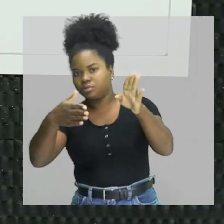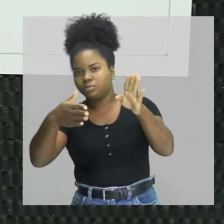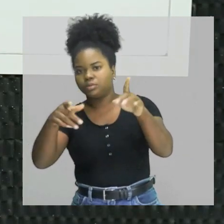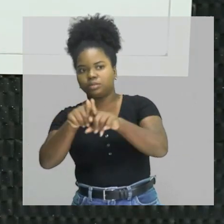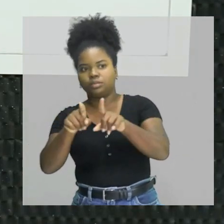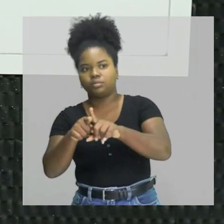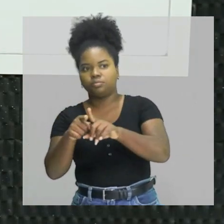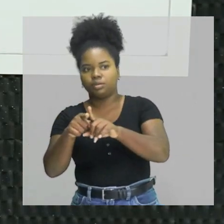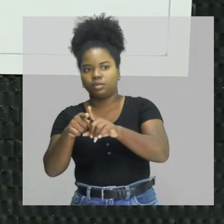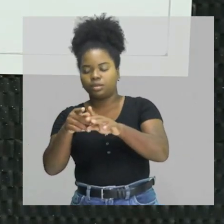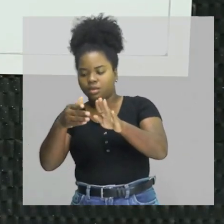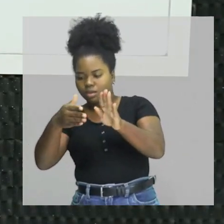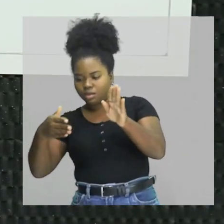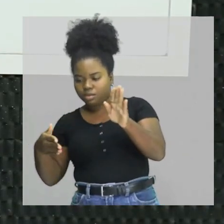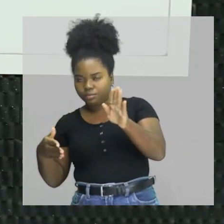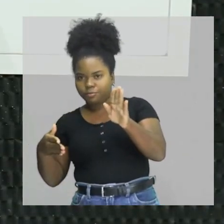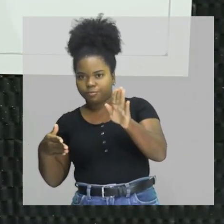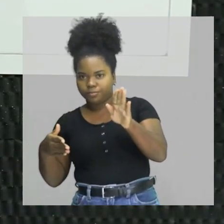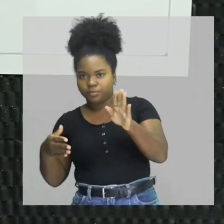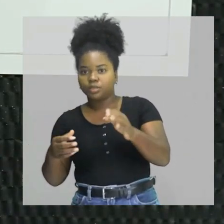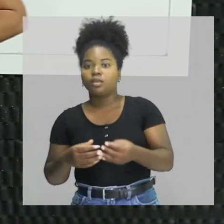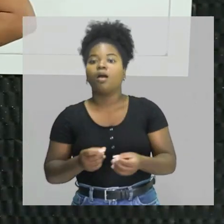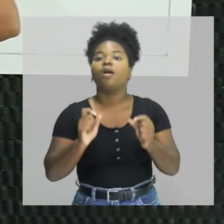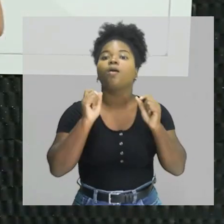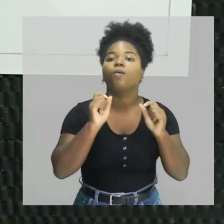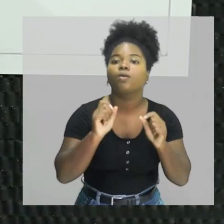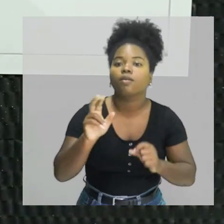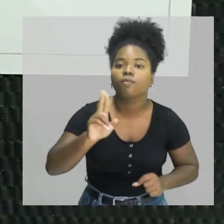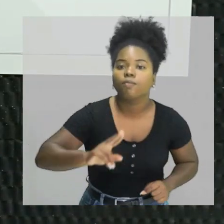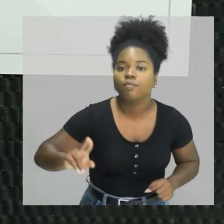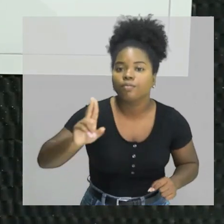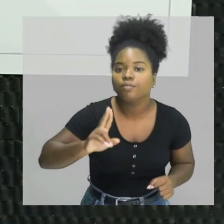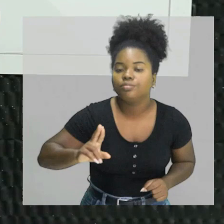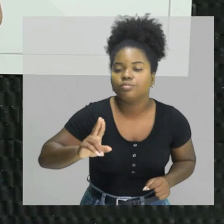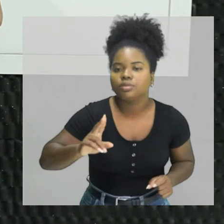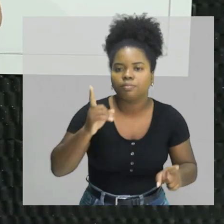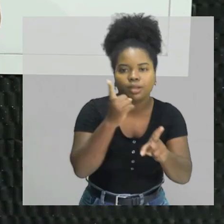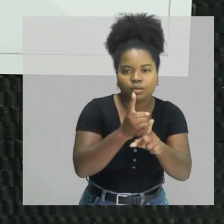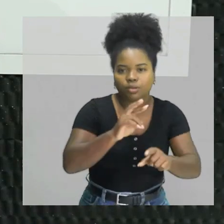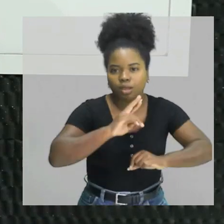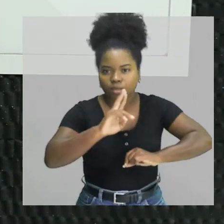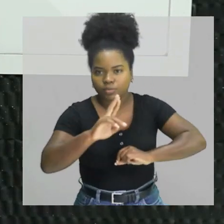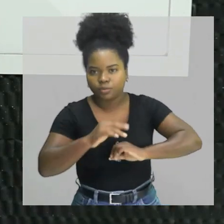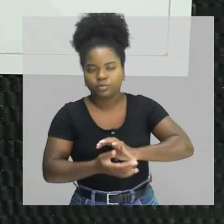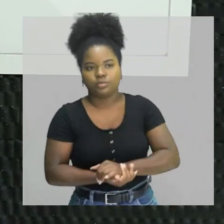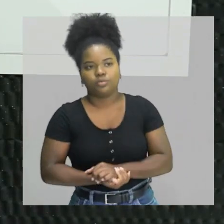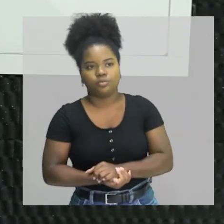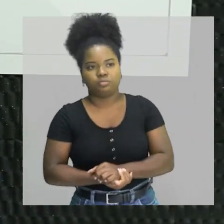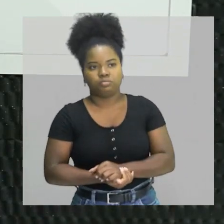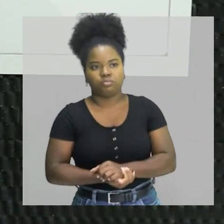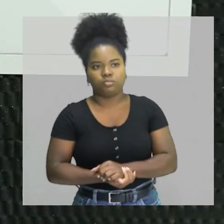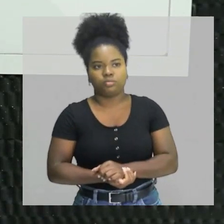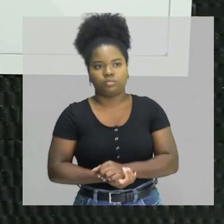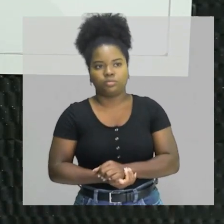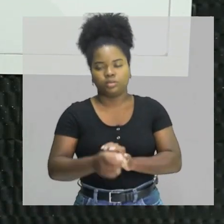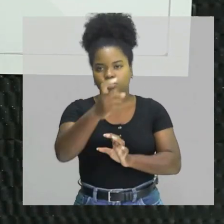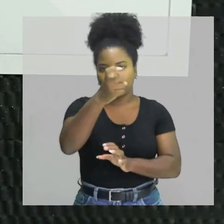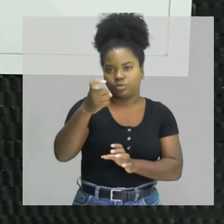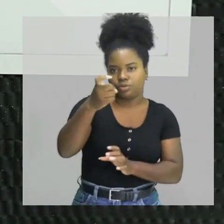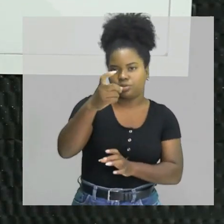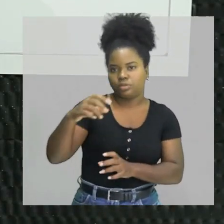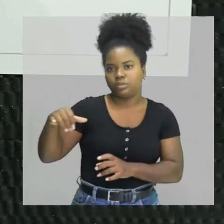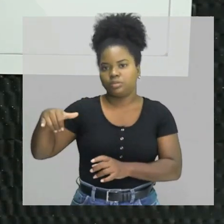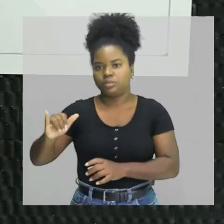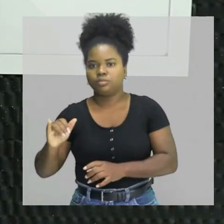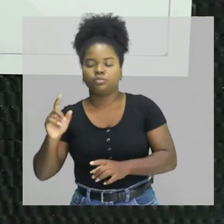ó. Aí o que eu posso usar para calcular o valor disso? Se você tem um triângulo retângulo e você tem um lado e